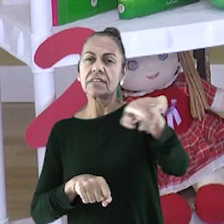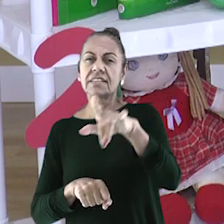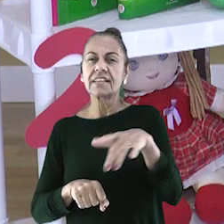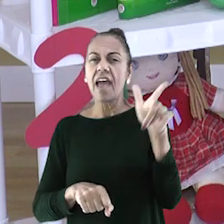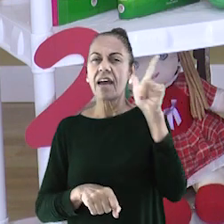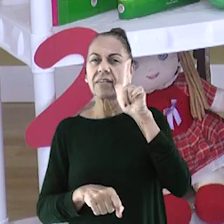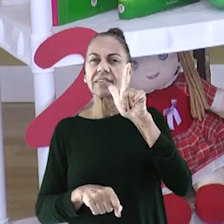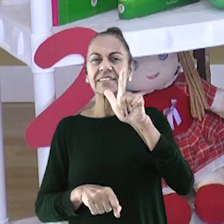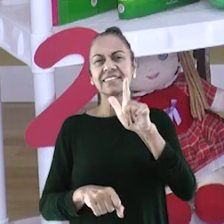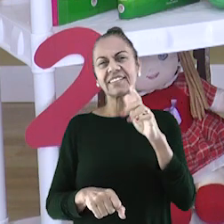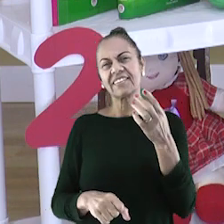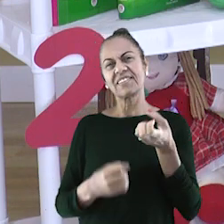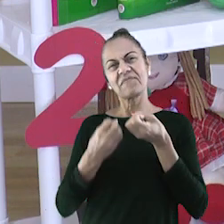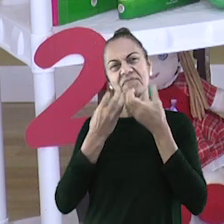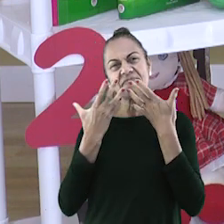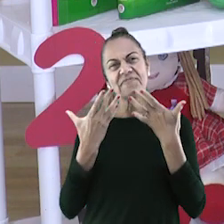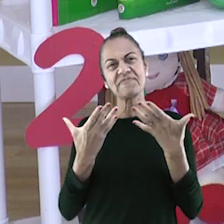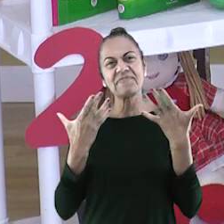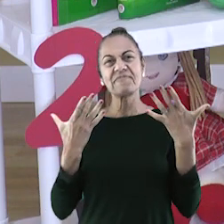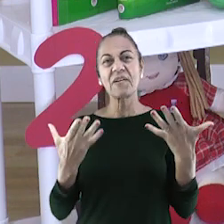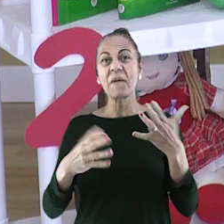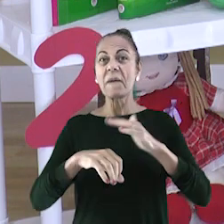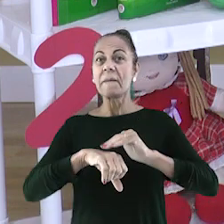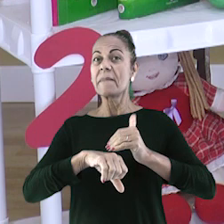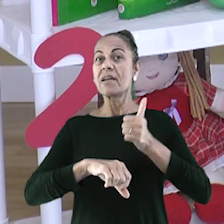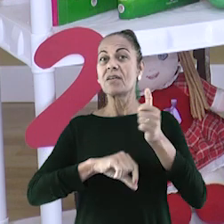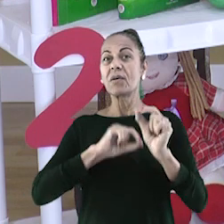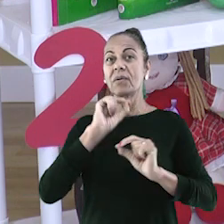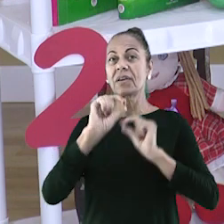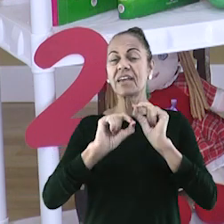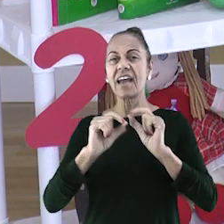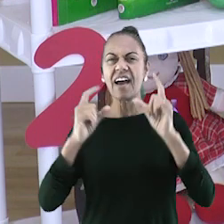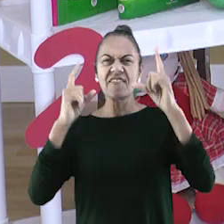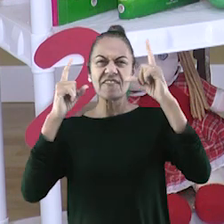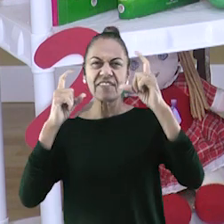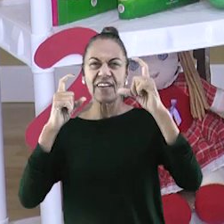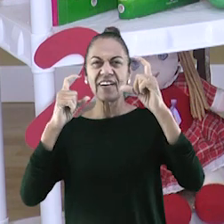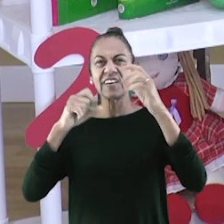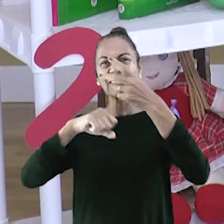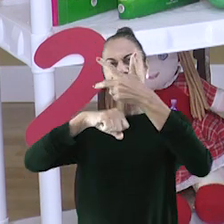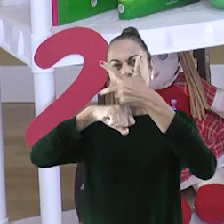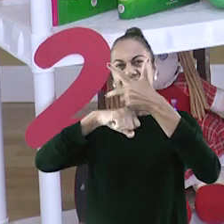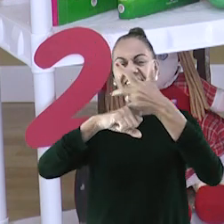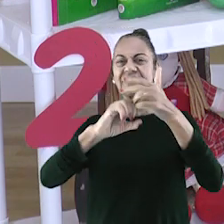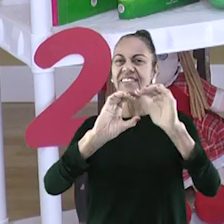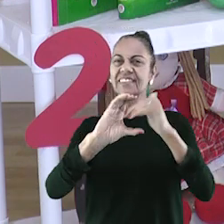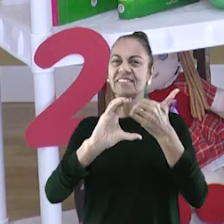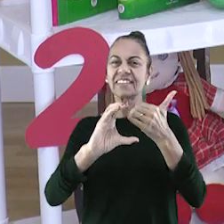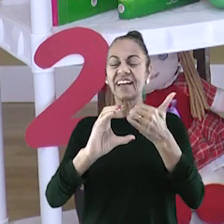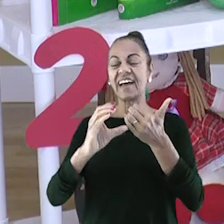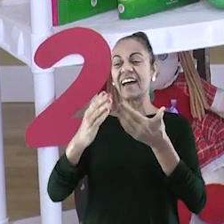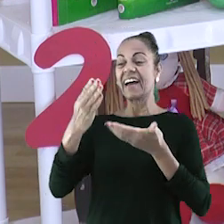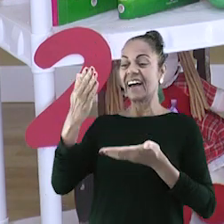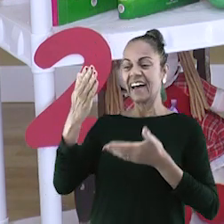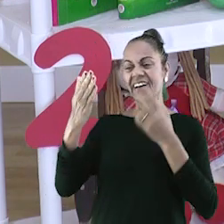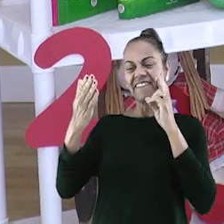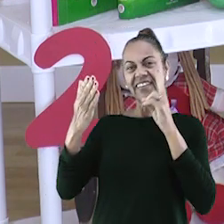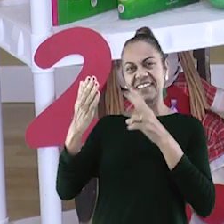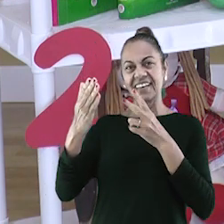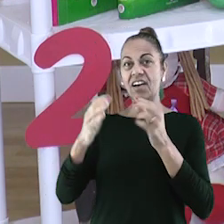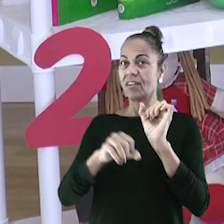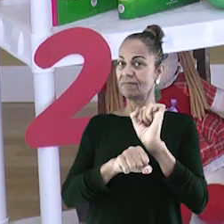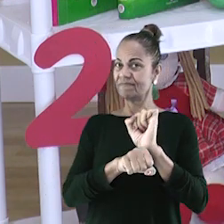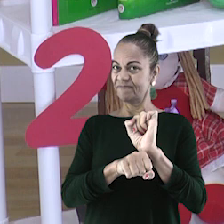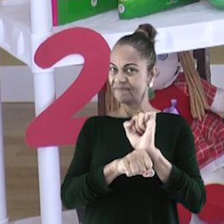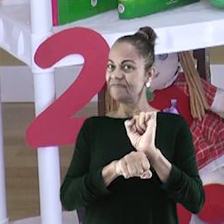@DVEmCasaNaTV. Espero que vocês consigam fazer aí na sua casa. Vai ser muito bom! E melhor ainda, vai ser ver a sua foto ou